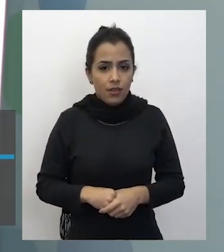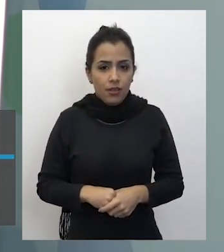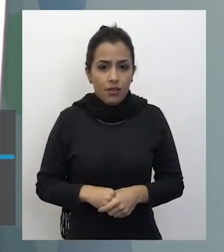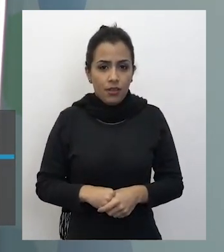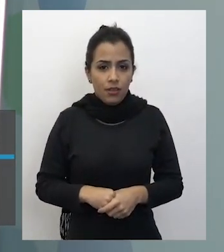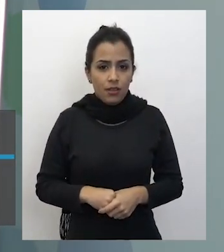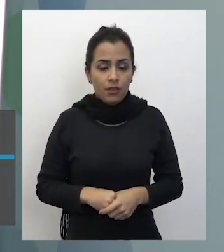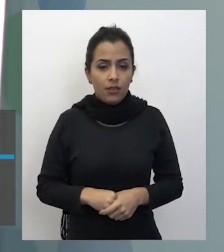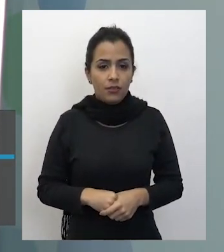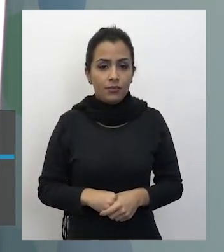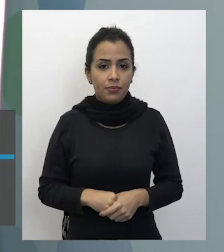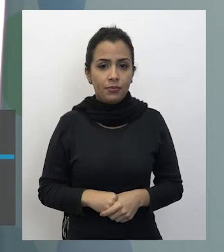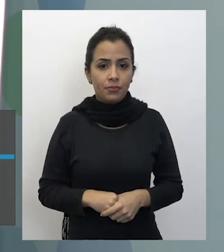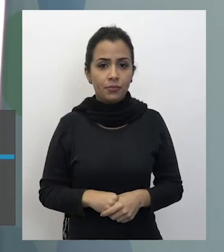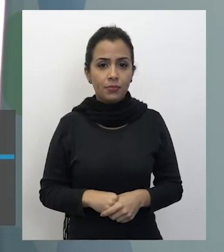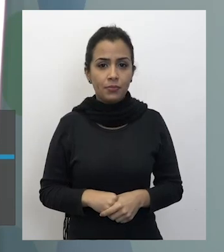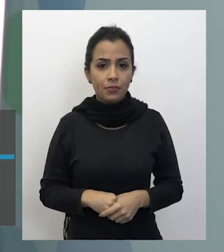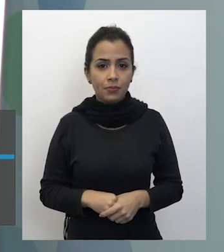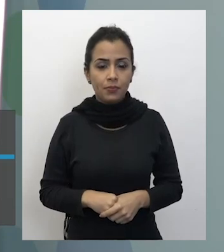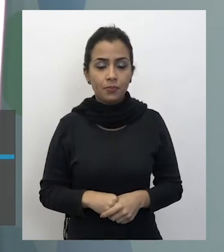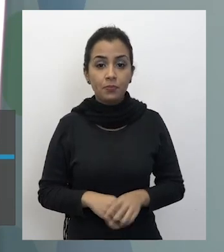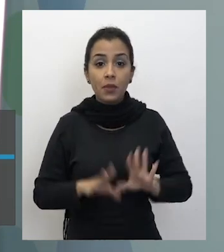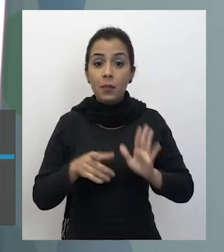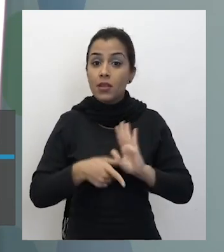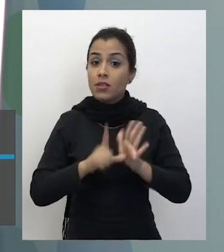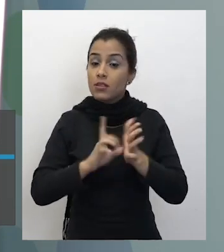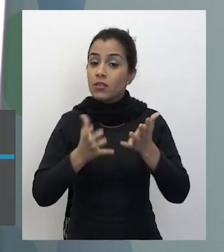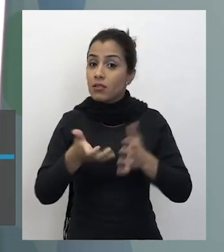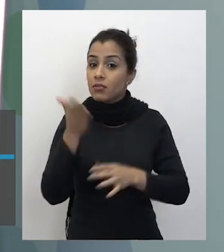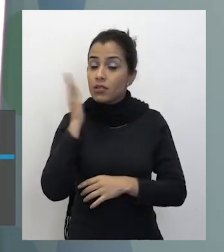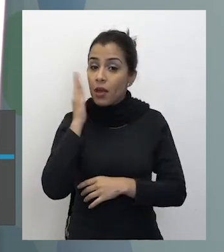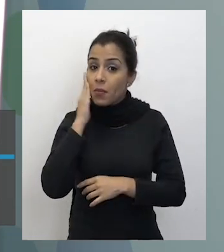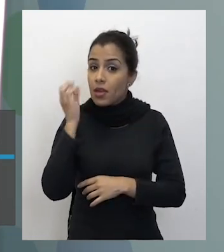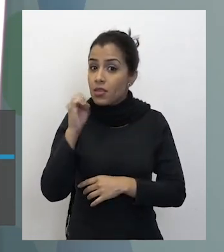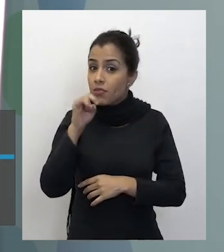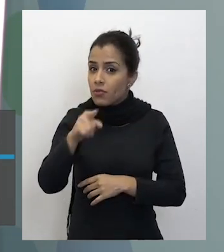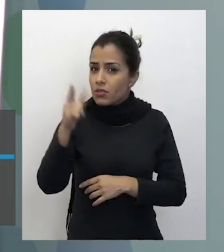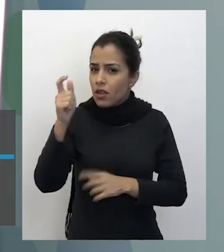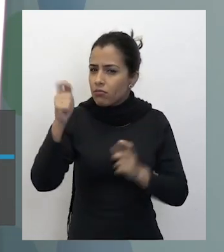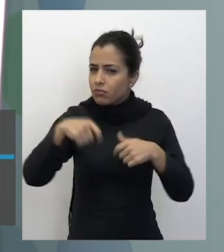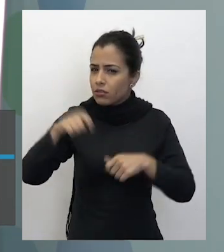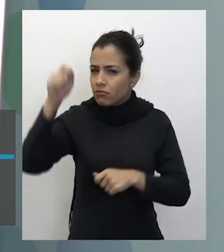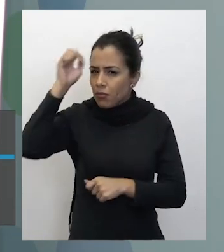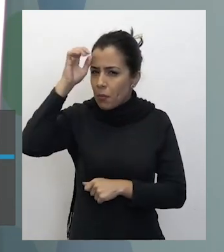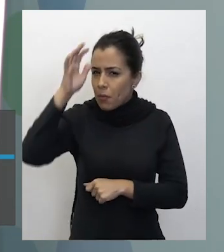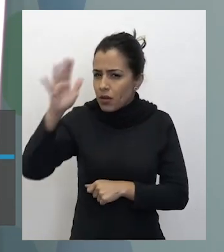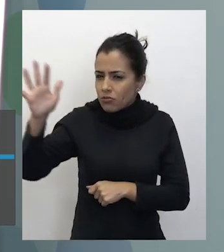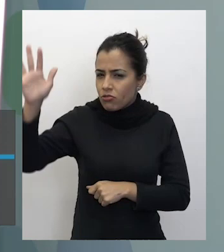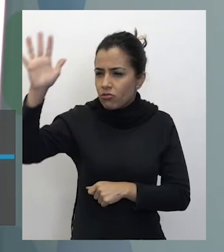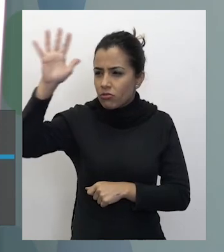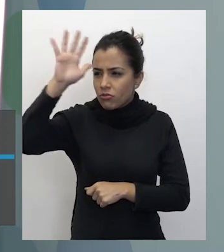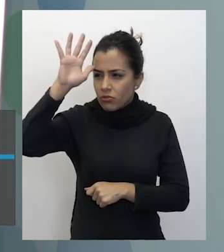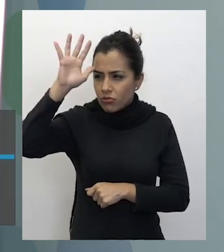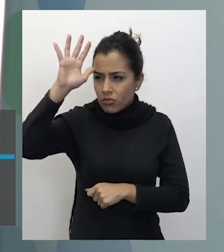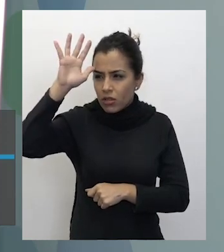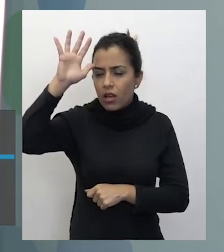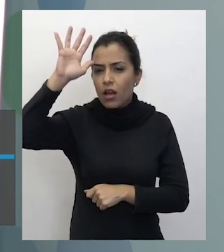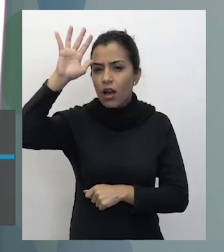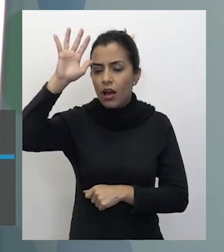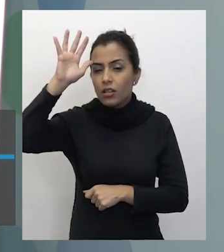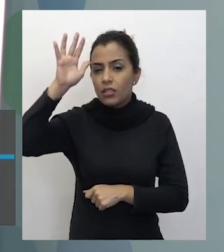observações. Mas antes eu quero saber se você consegue imaginar um uso prático para essa primeira